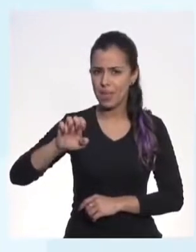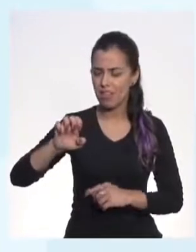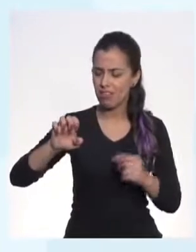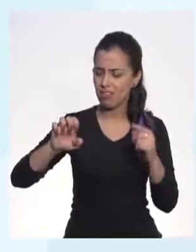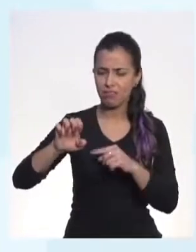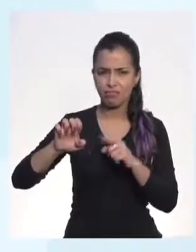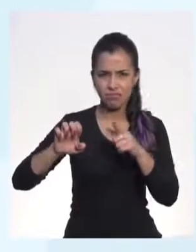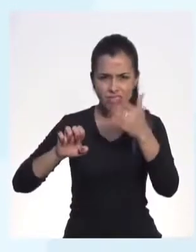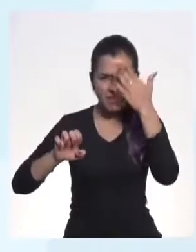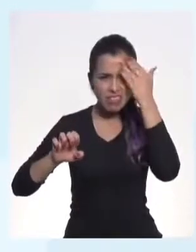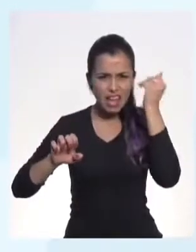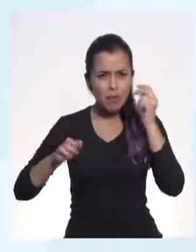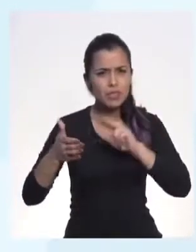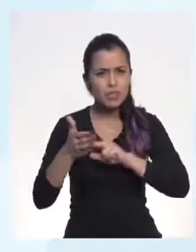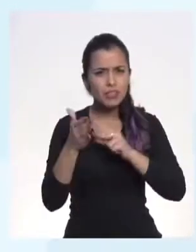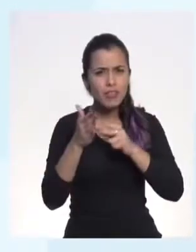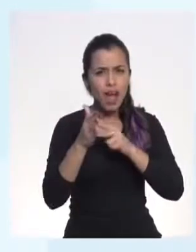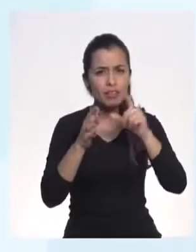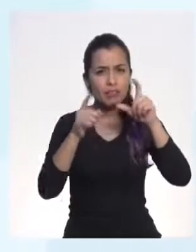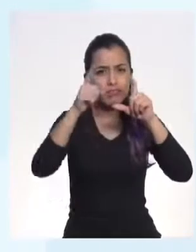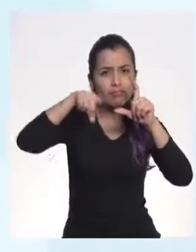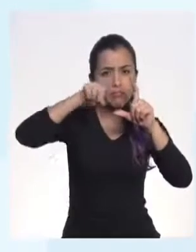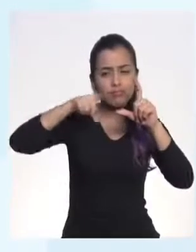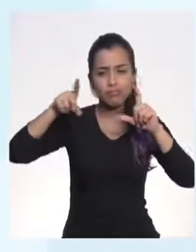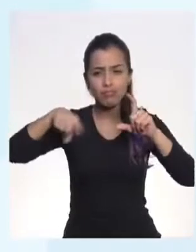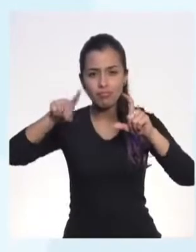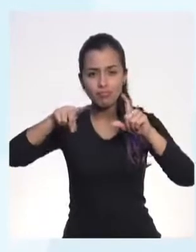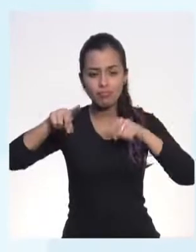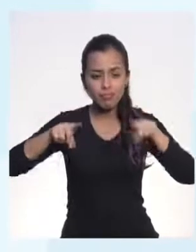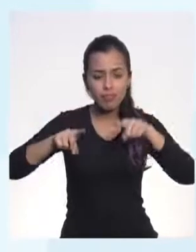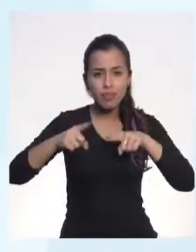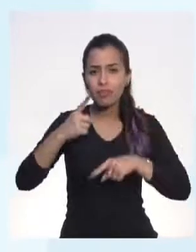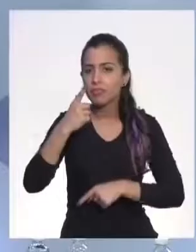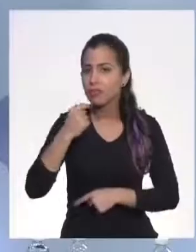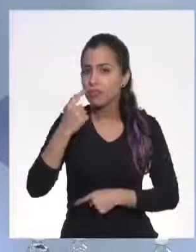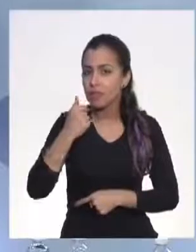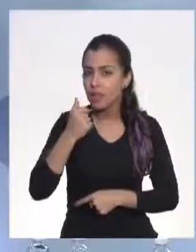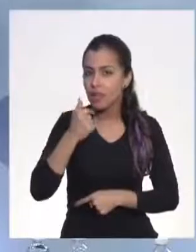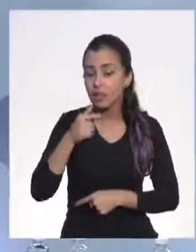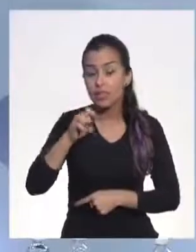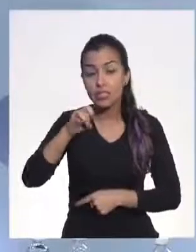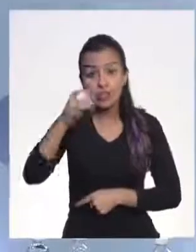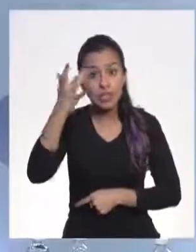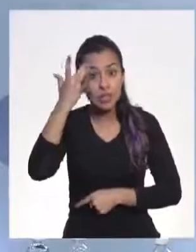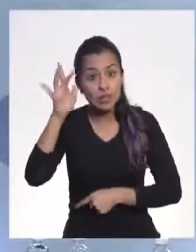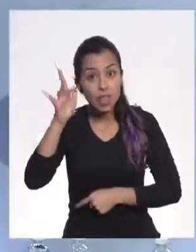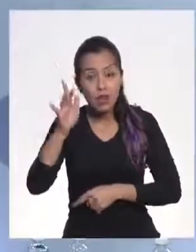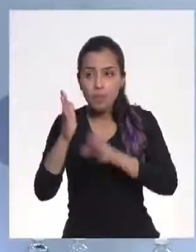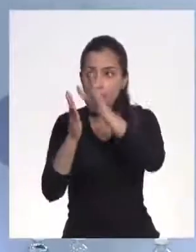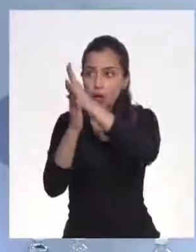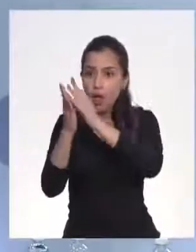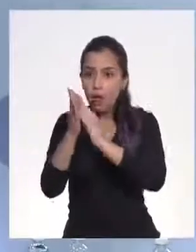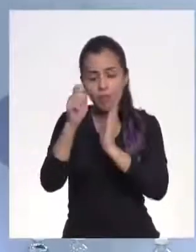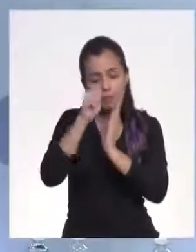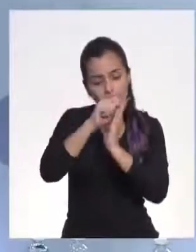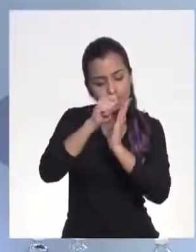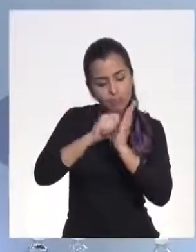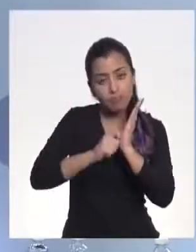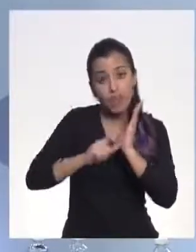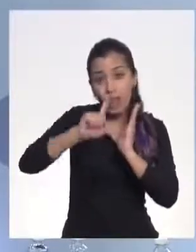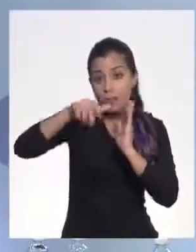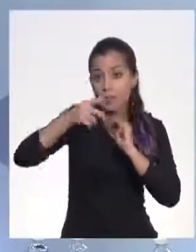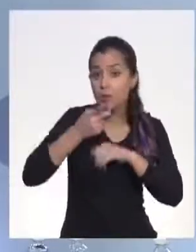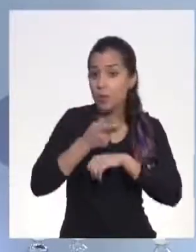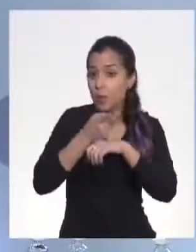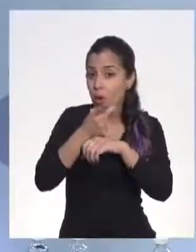luz respondam aí para gente você sabe o que que é isso se vocês não sabem montá-la o seu glossário coloca em busca o seu